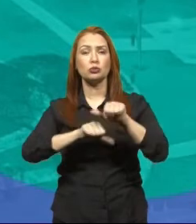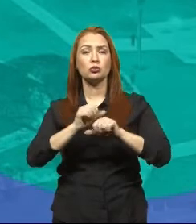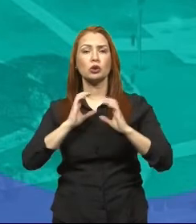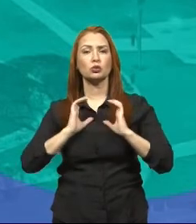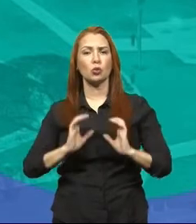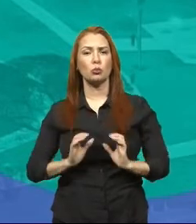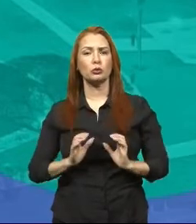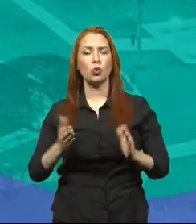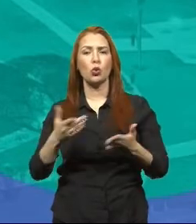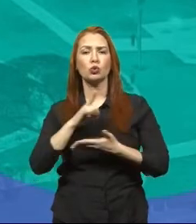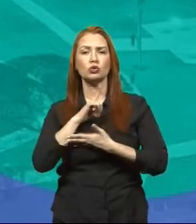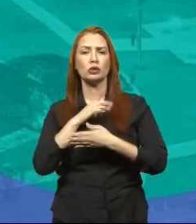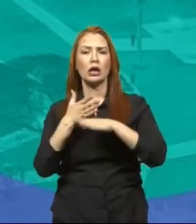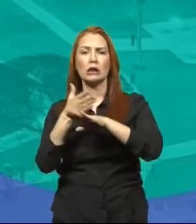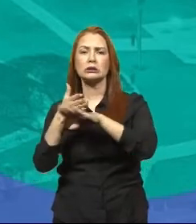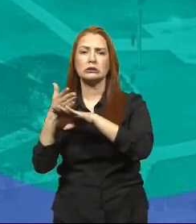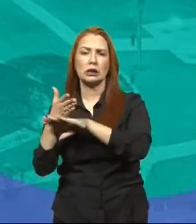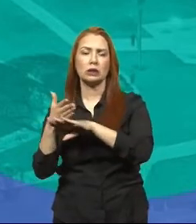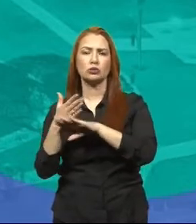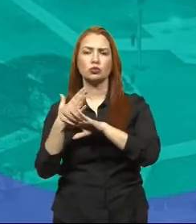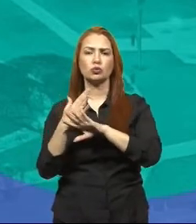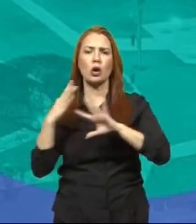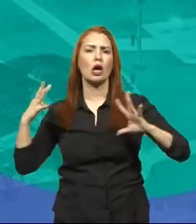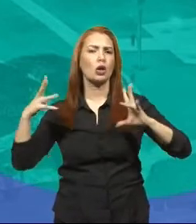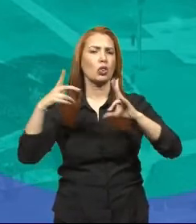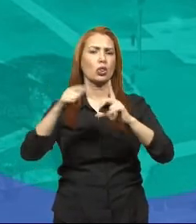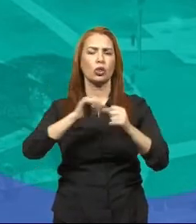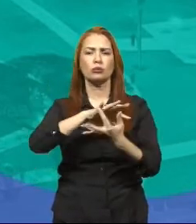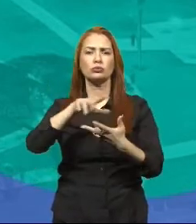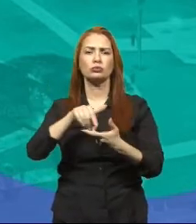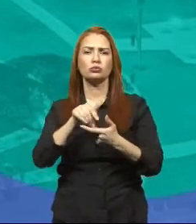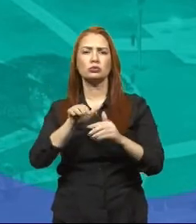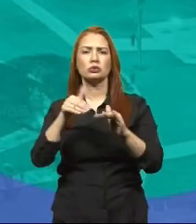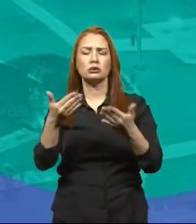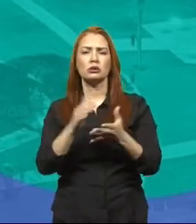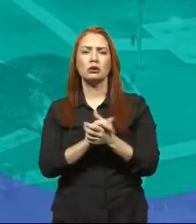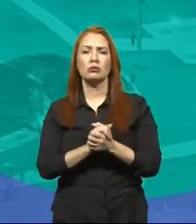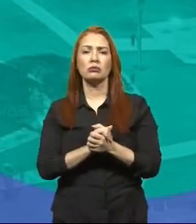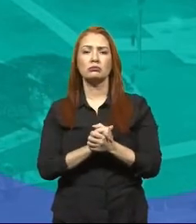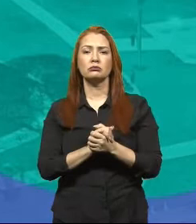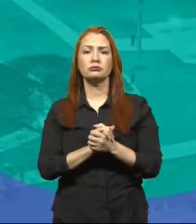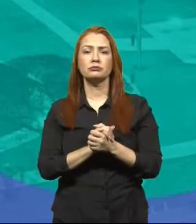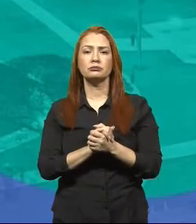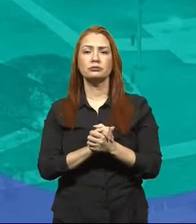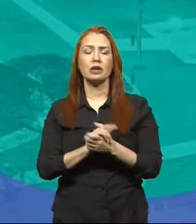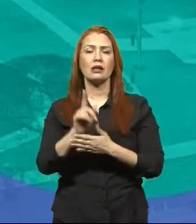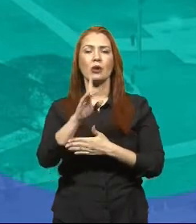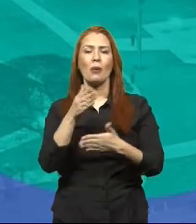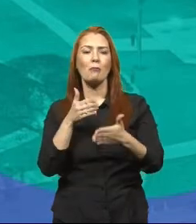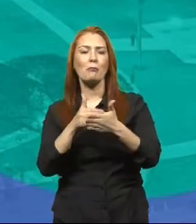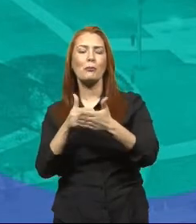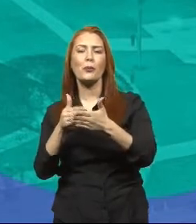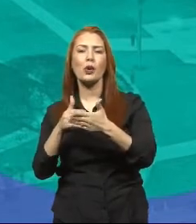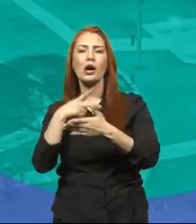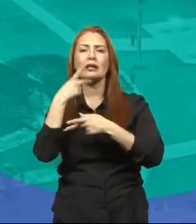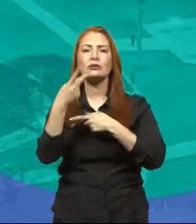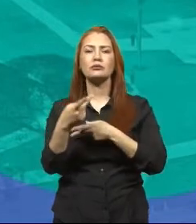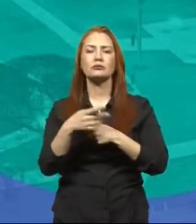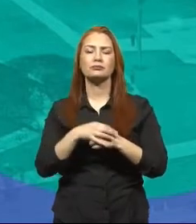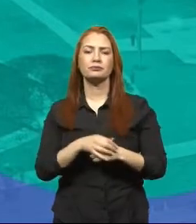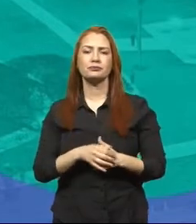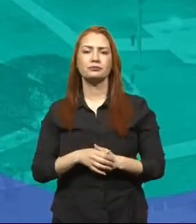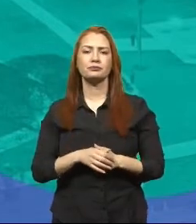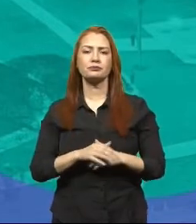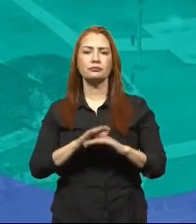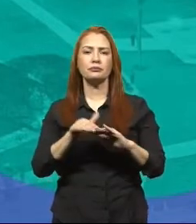temos acesso a todos, falamos com todos, somos, digamos, instados a falar, talvez além, e pensar talvez a quem.